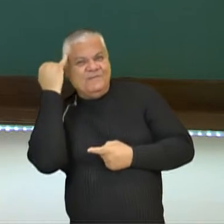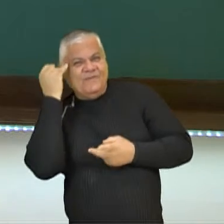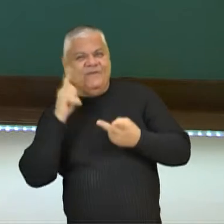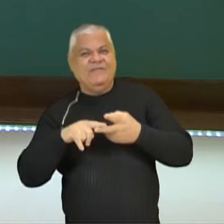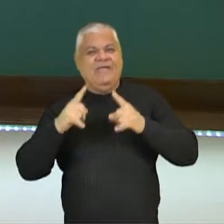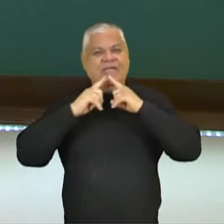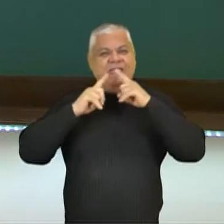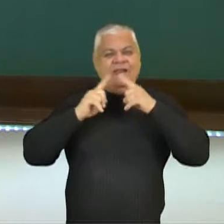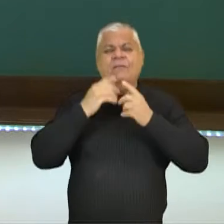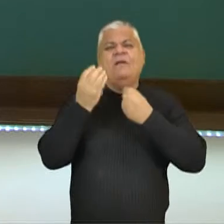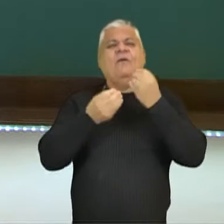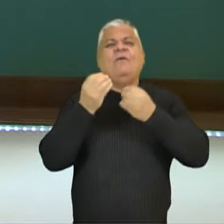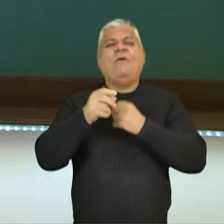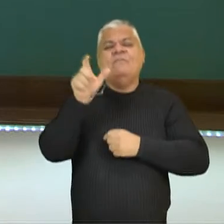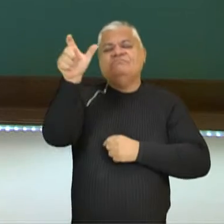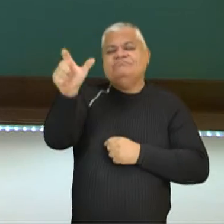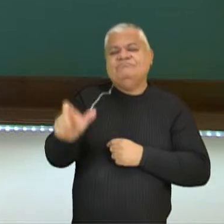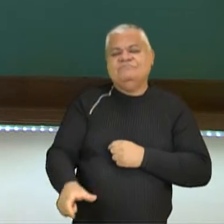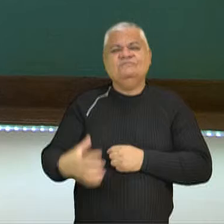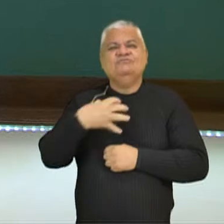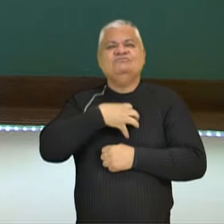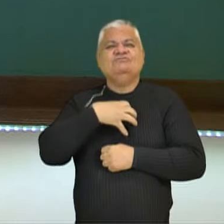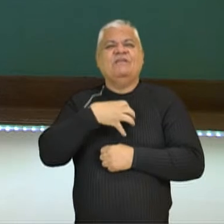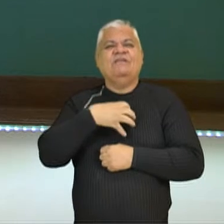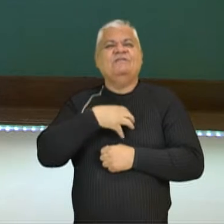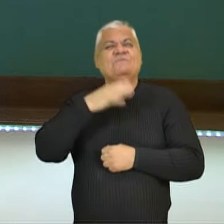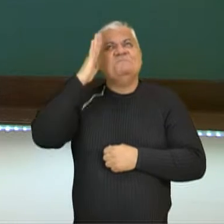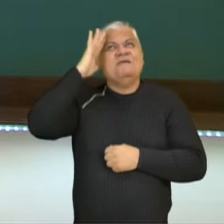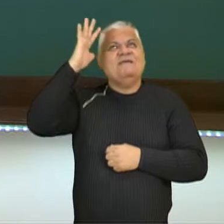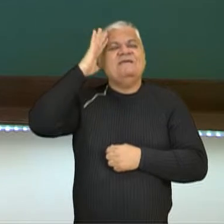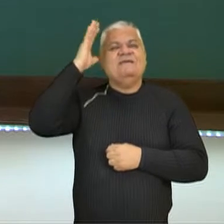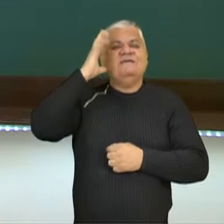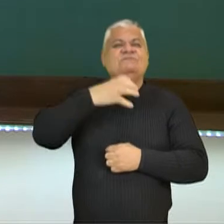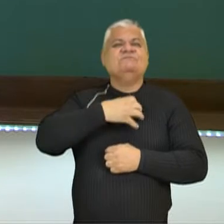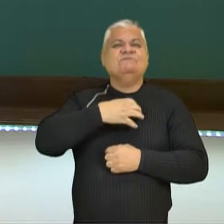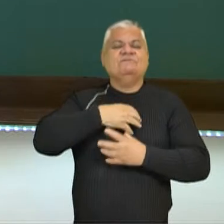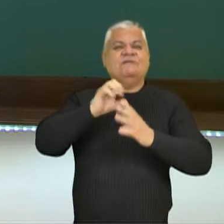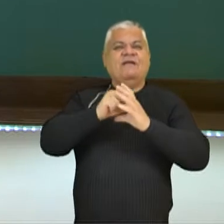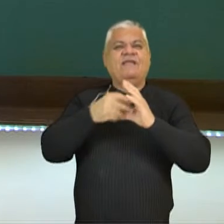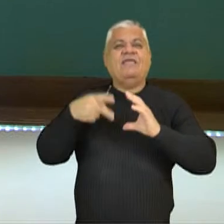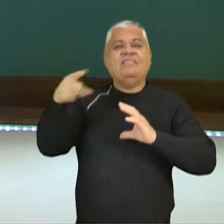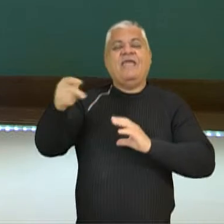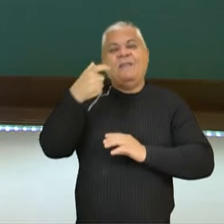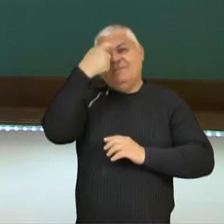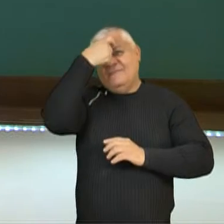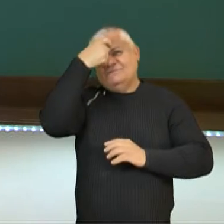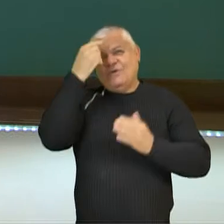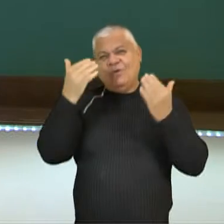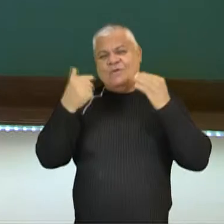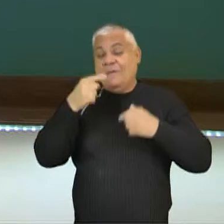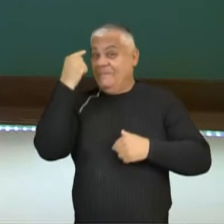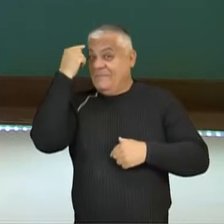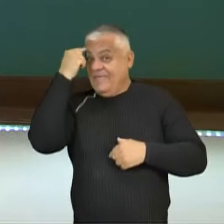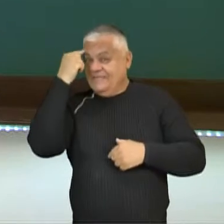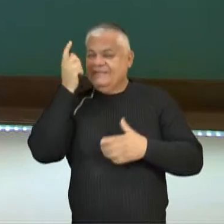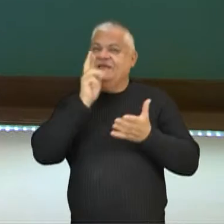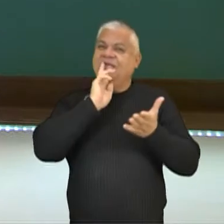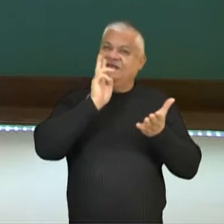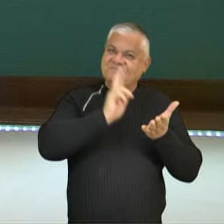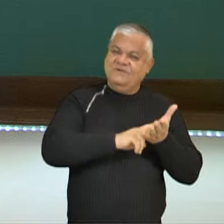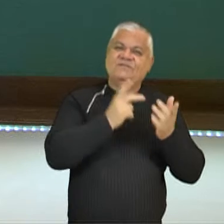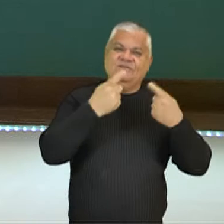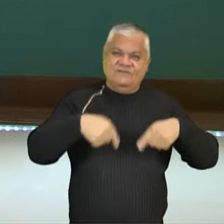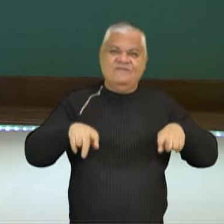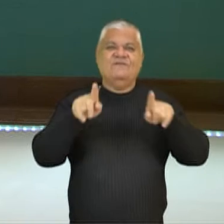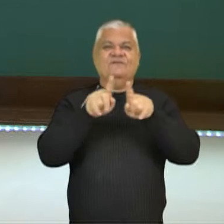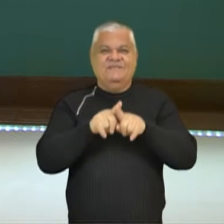agora, referente a esse texto, como que você imagina, né, suas características psicológicas? Pensa um pouquinho aí e responde, que nós